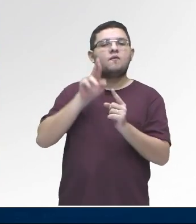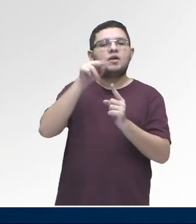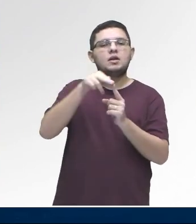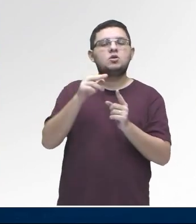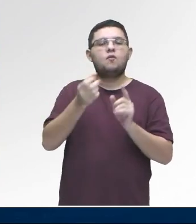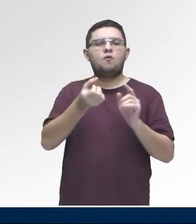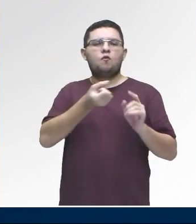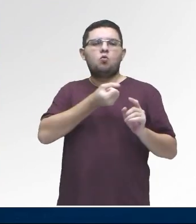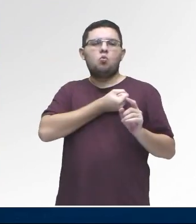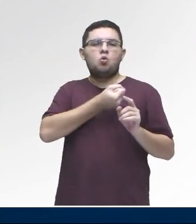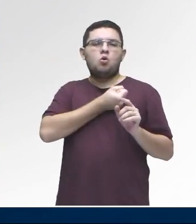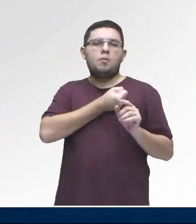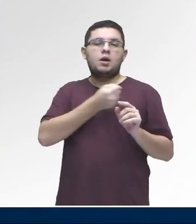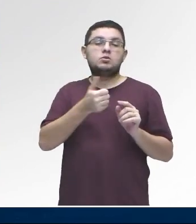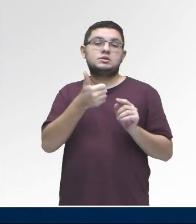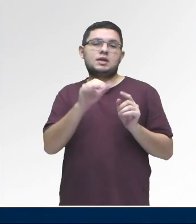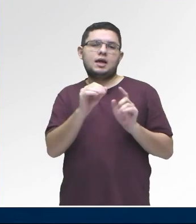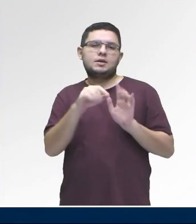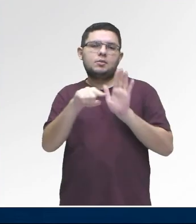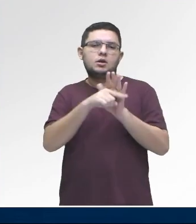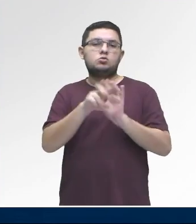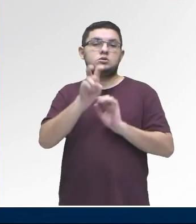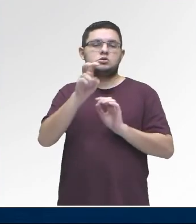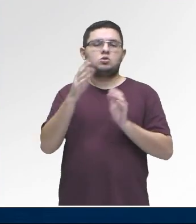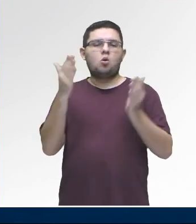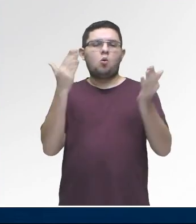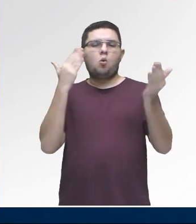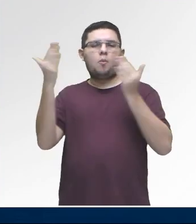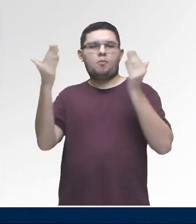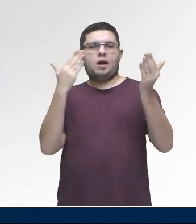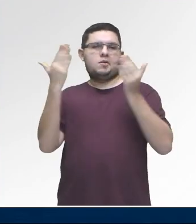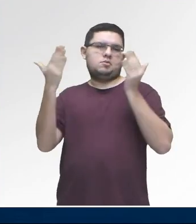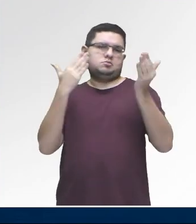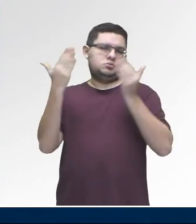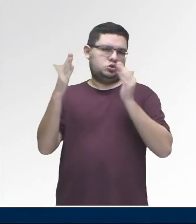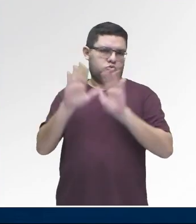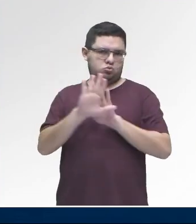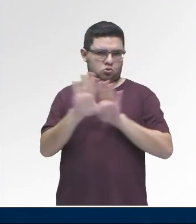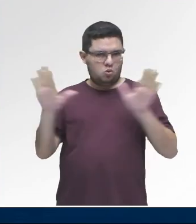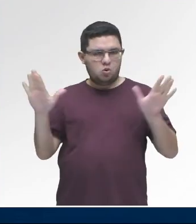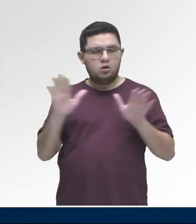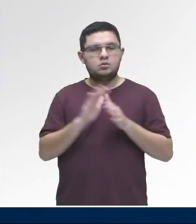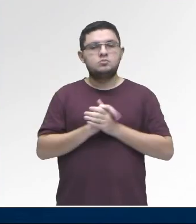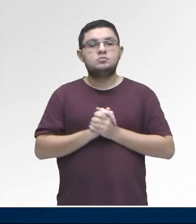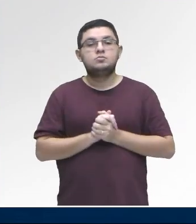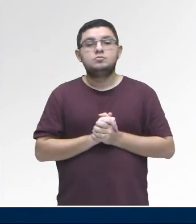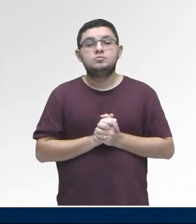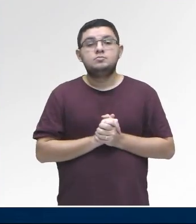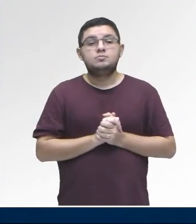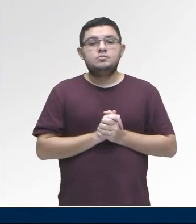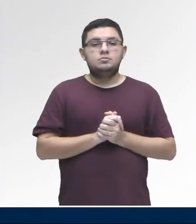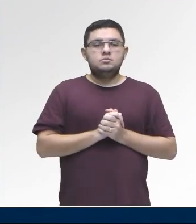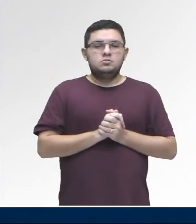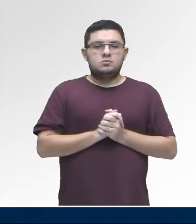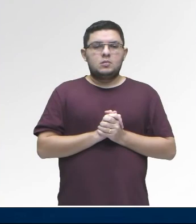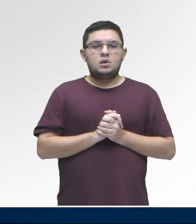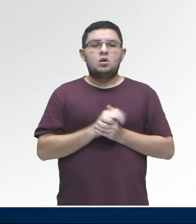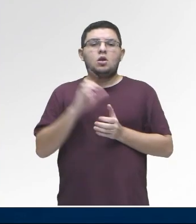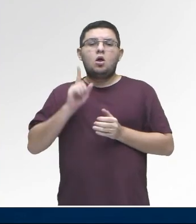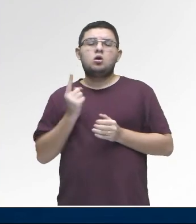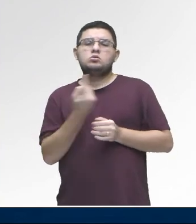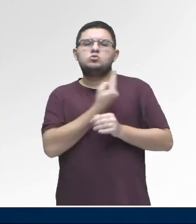que é, né, 10 elevado a 5. E aqui utilizamos